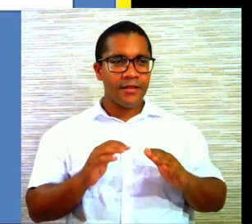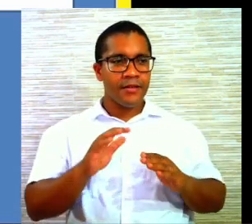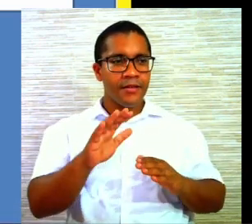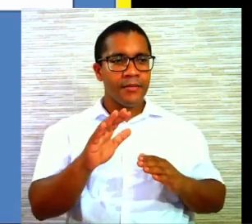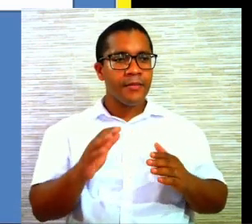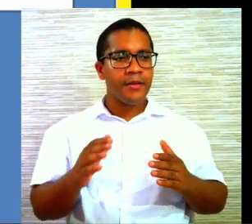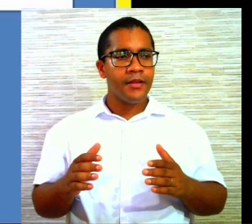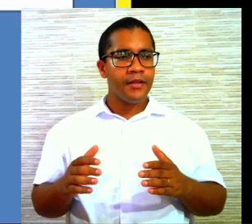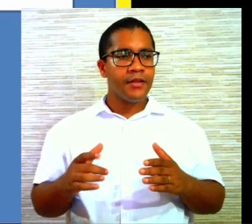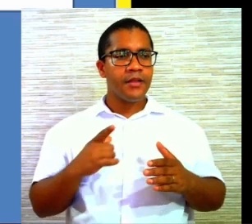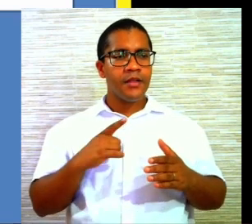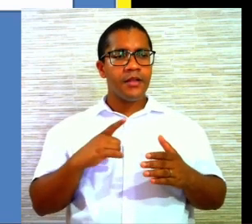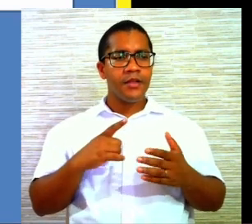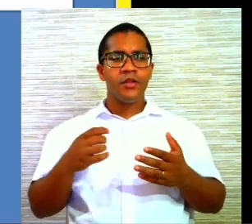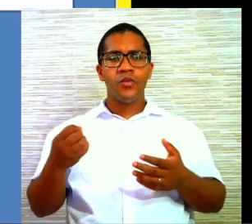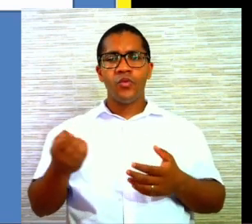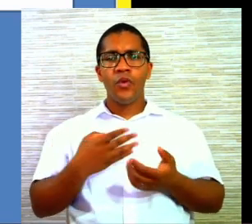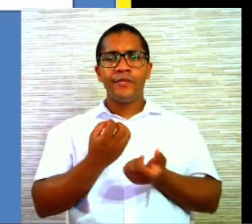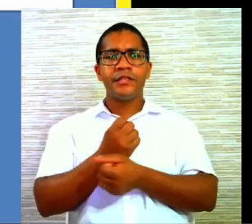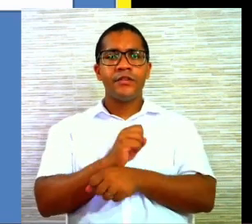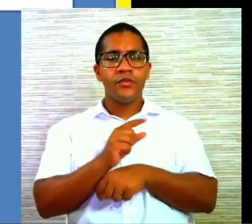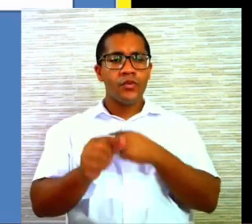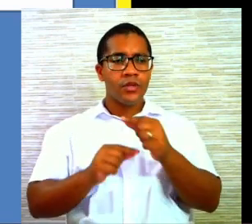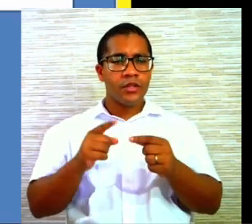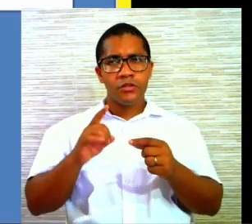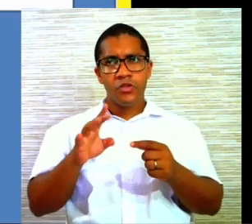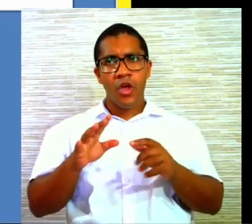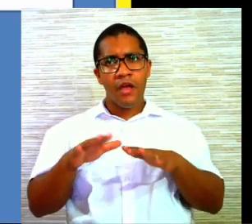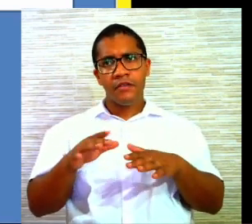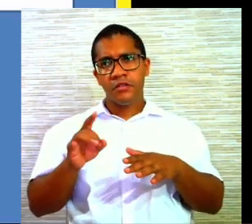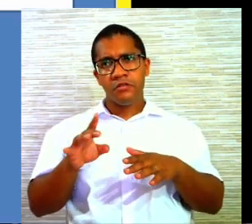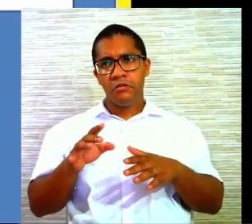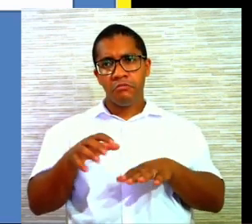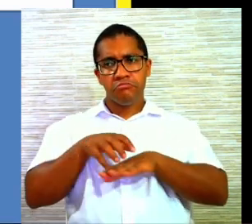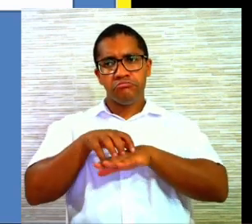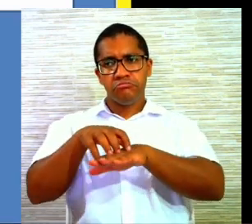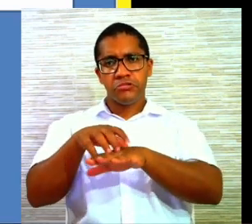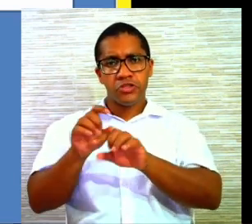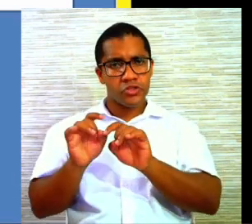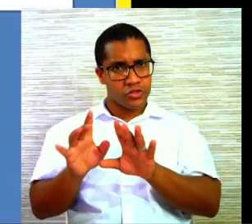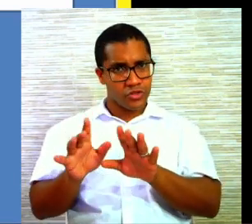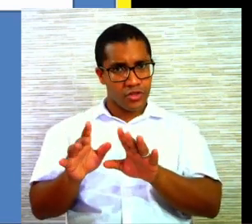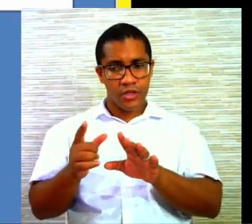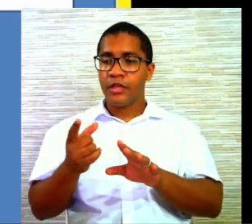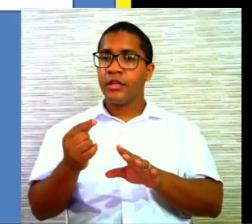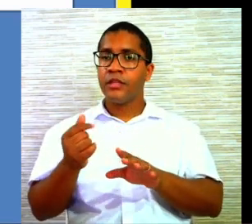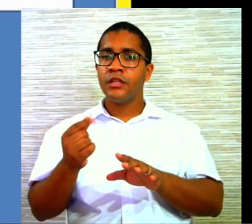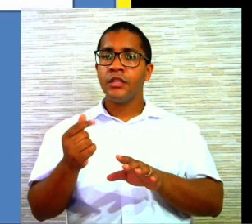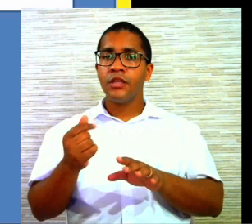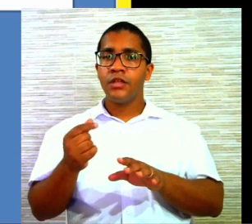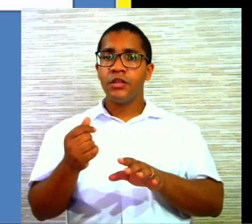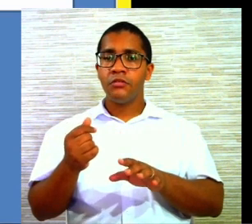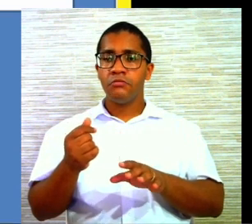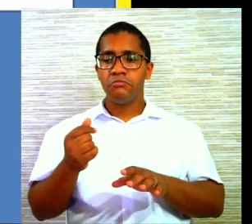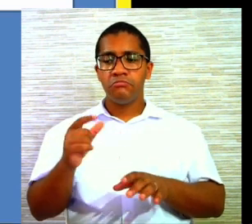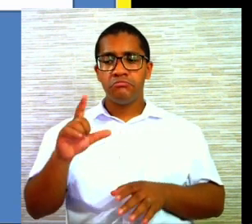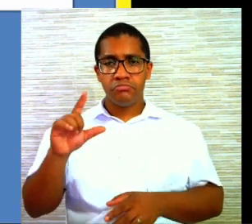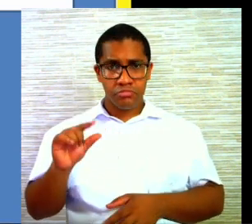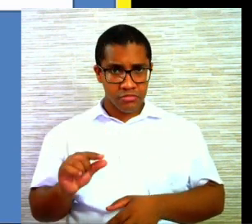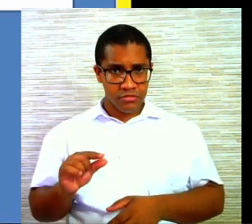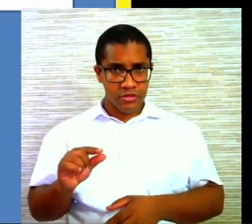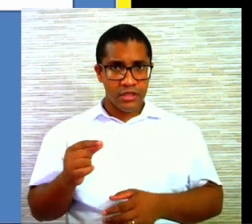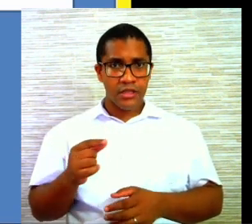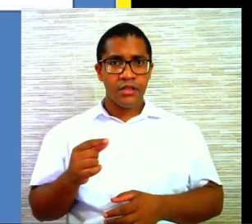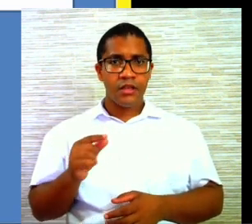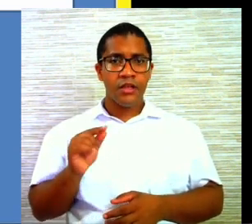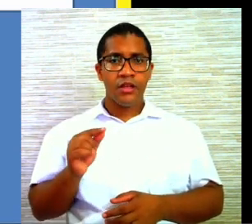muitas vezes gasta apenas o transporte. Lucro, baixo. Busca a manutenção dos escravos.